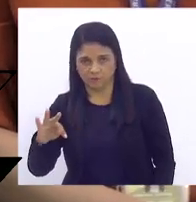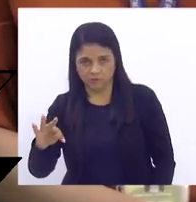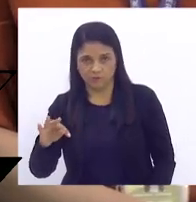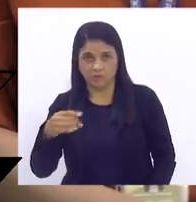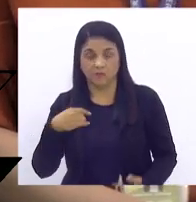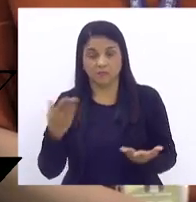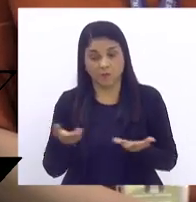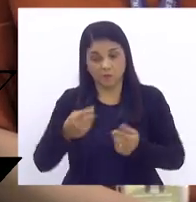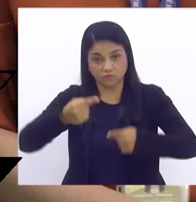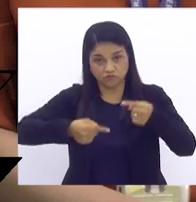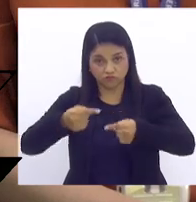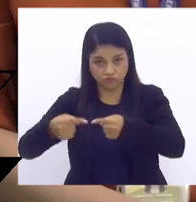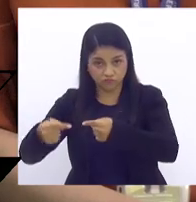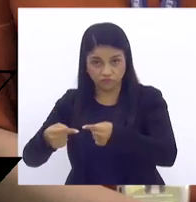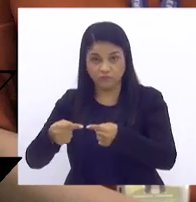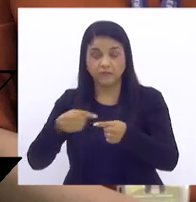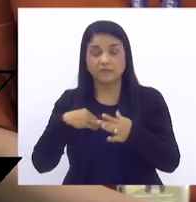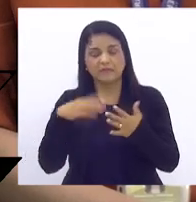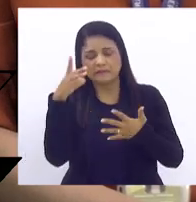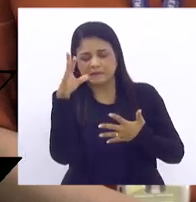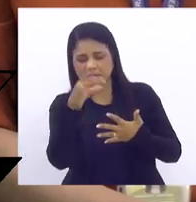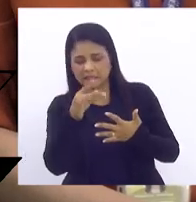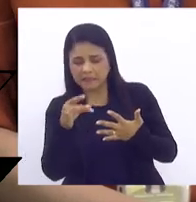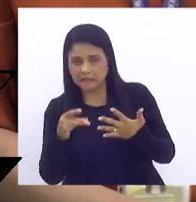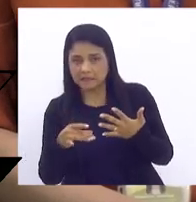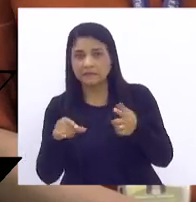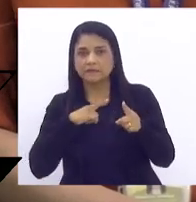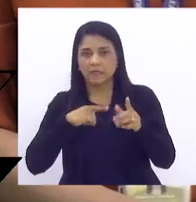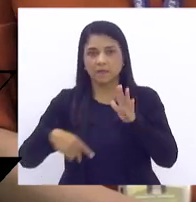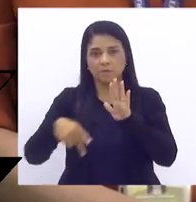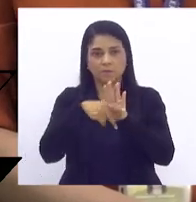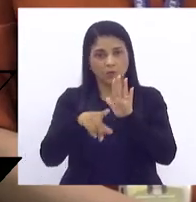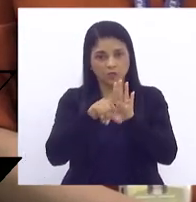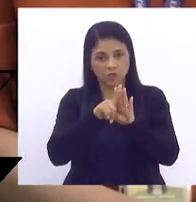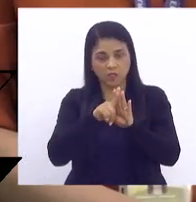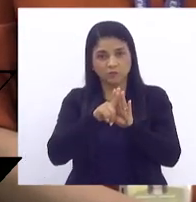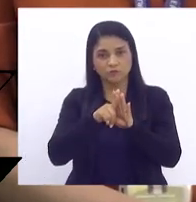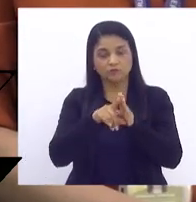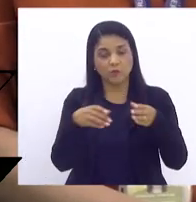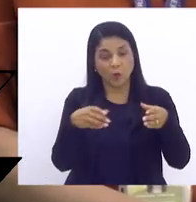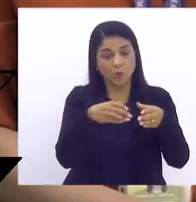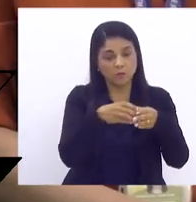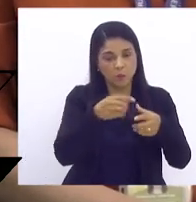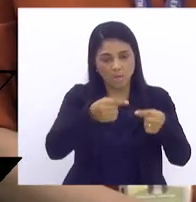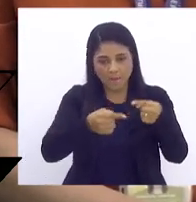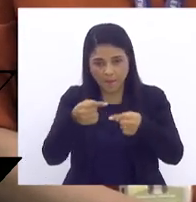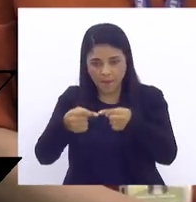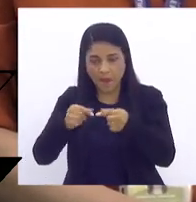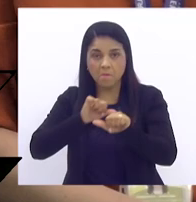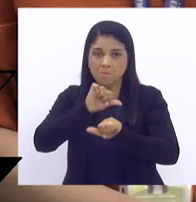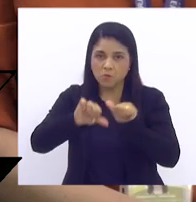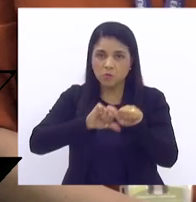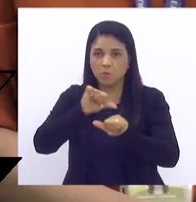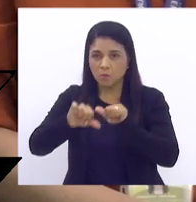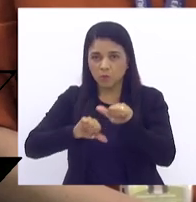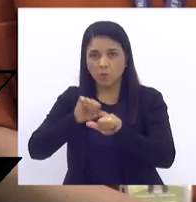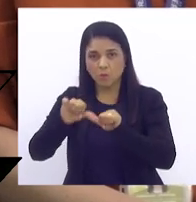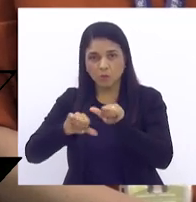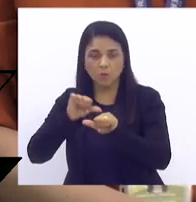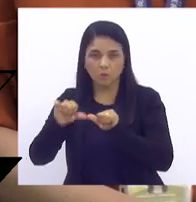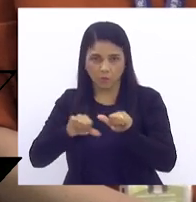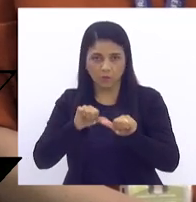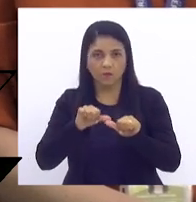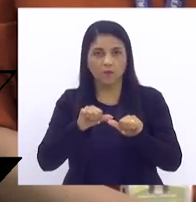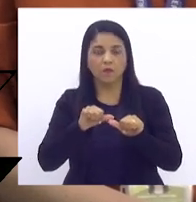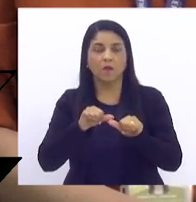não é um debate, um detalhe, porque às vezes a gente tem projetos que, ao tramitar nas comissões, acabam sendo alterados em demasia